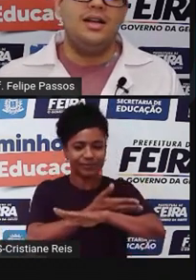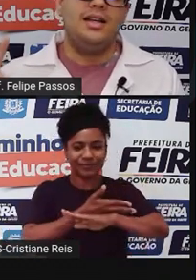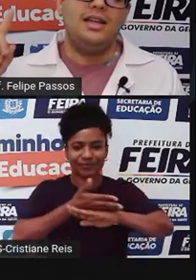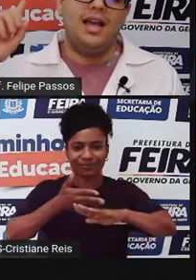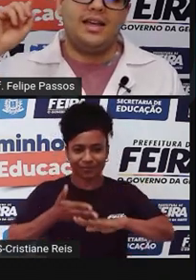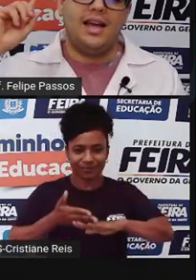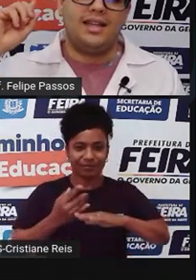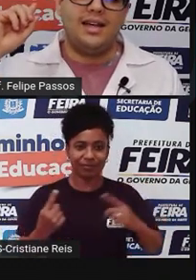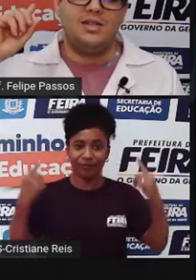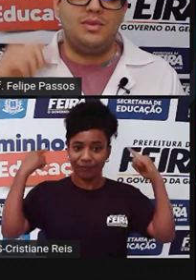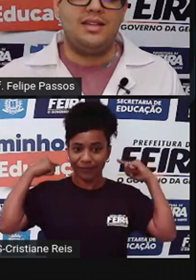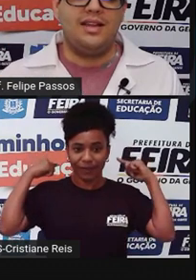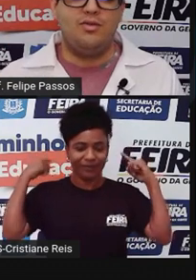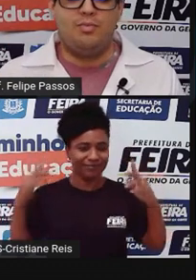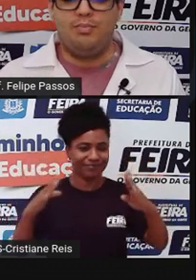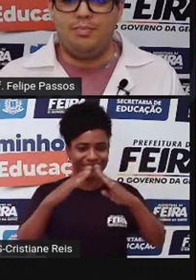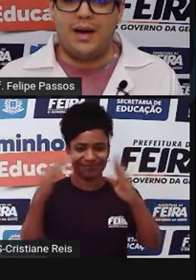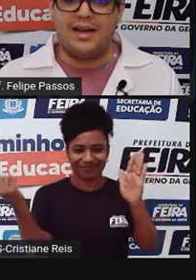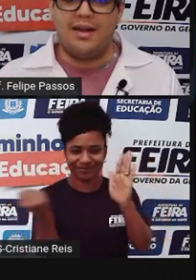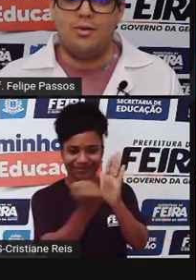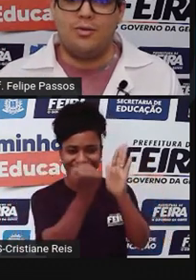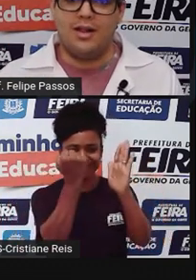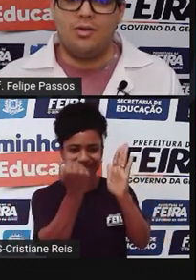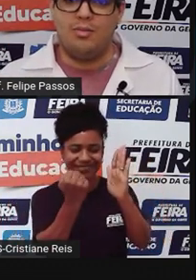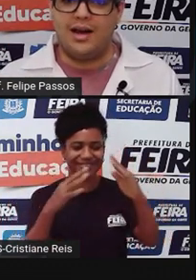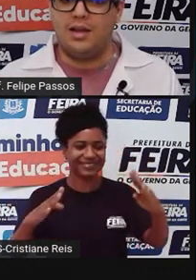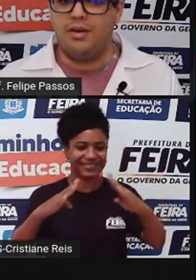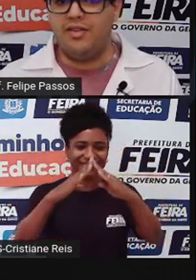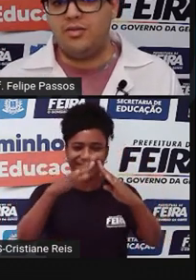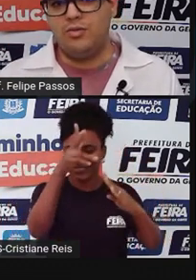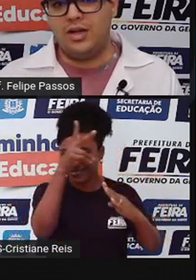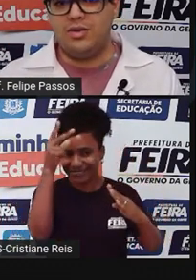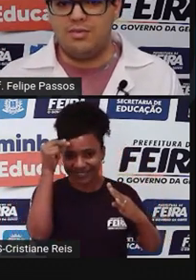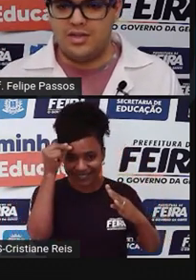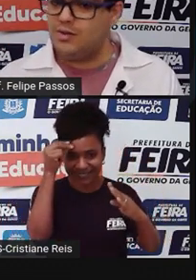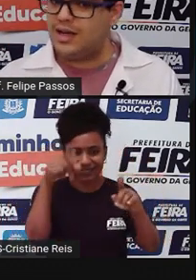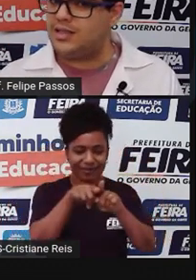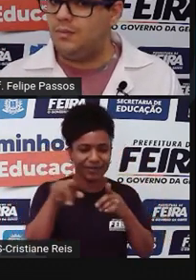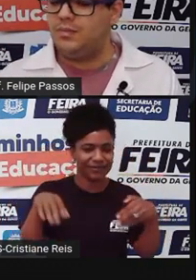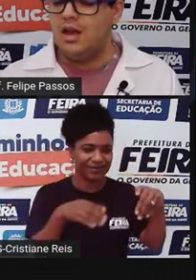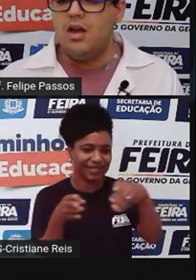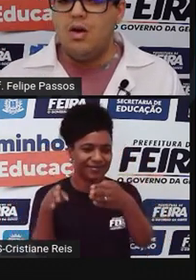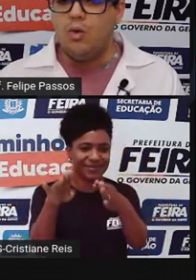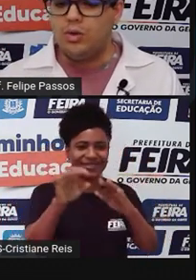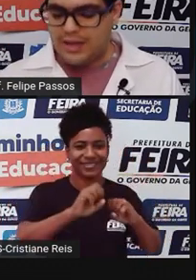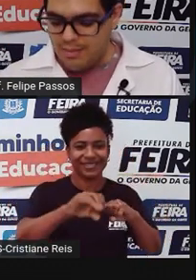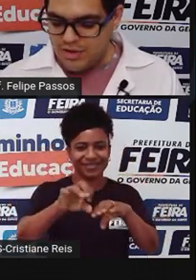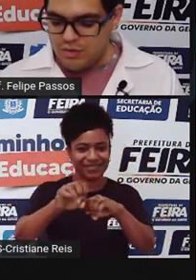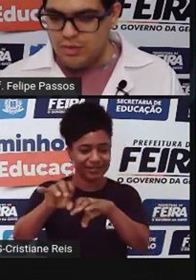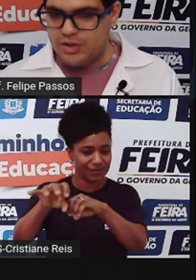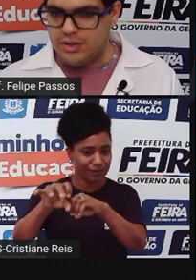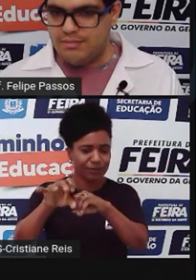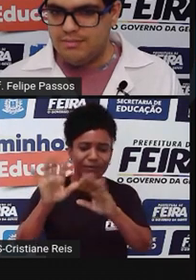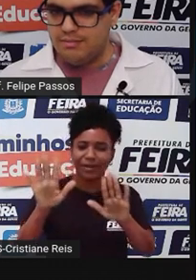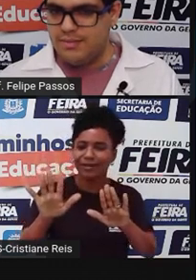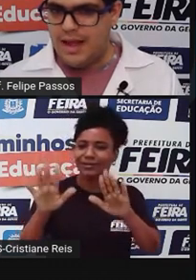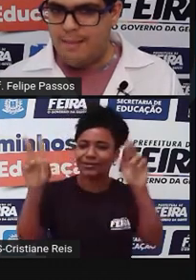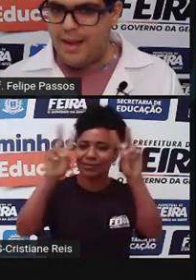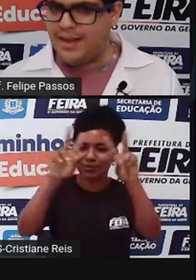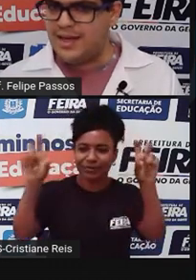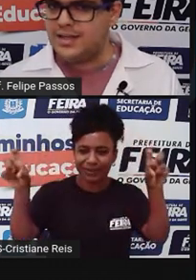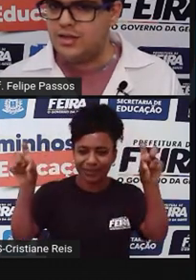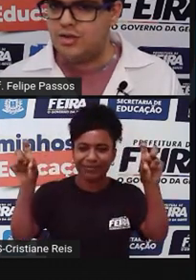jaleco branco e aqui atrás de mim tenho painel com a logomarca da Prefeitura e do camisa educação o tema de hoje